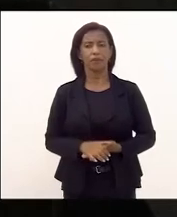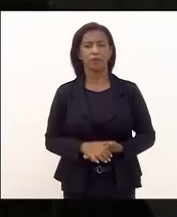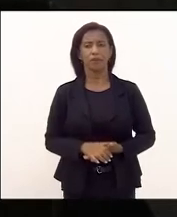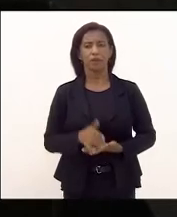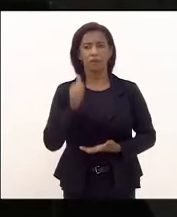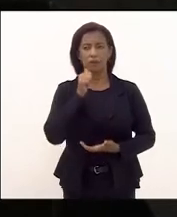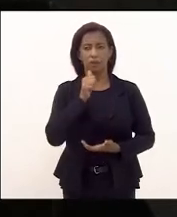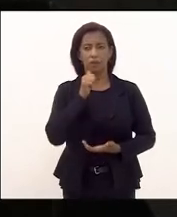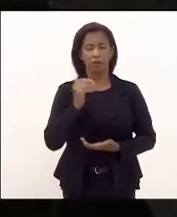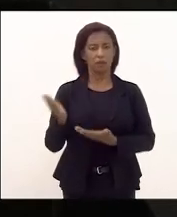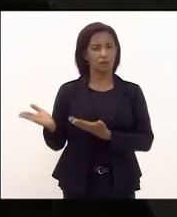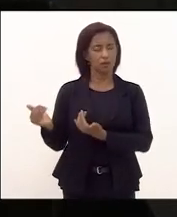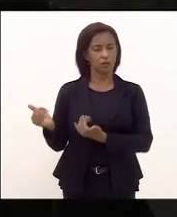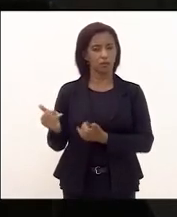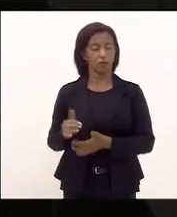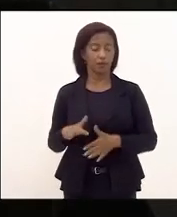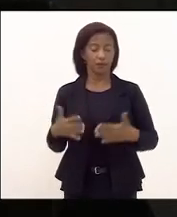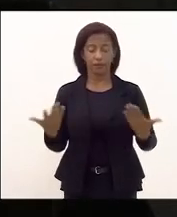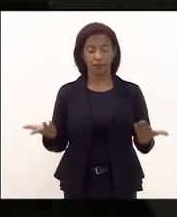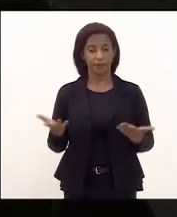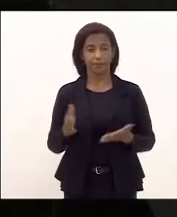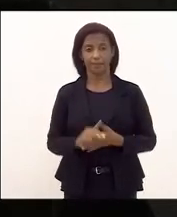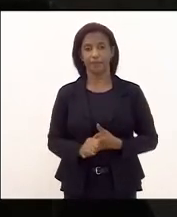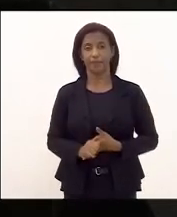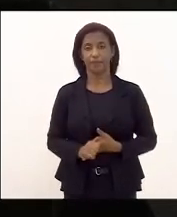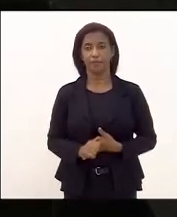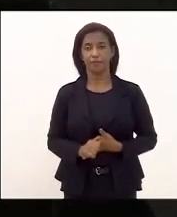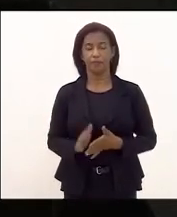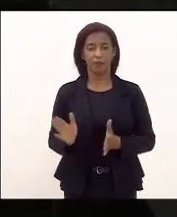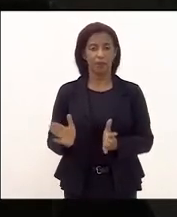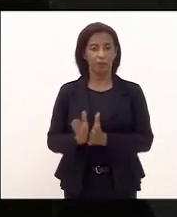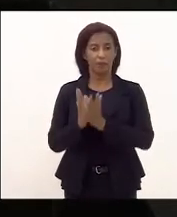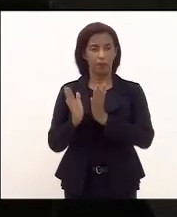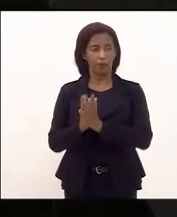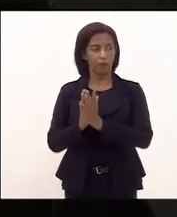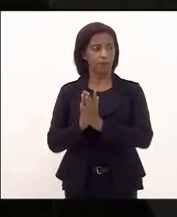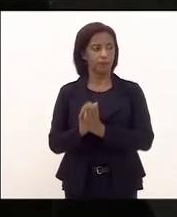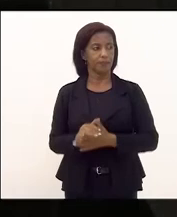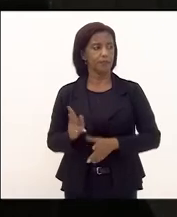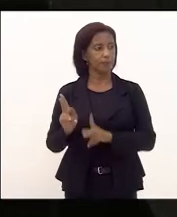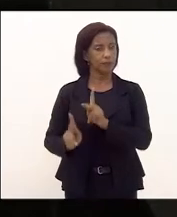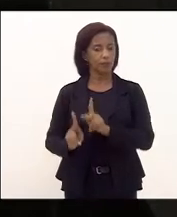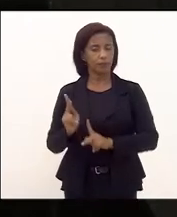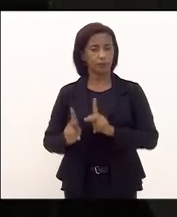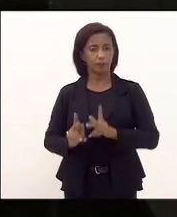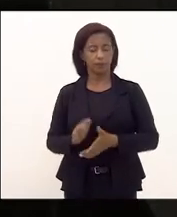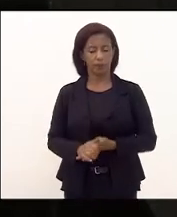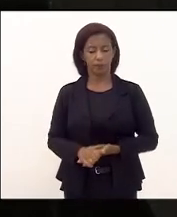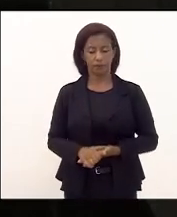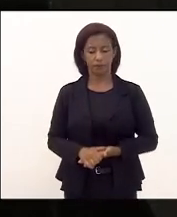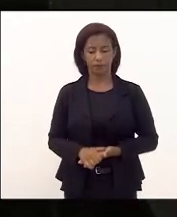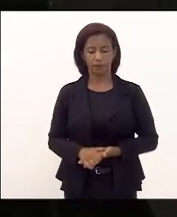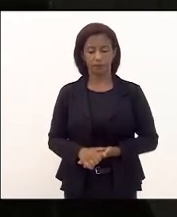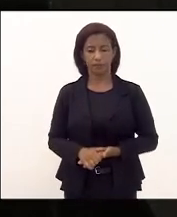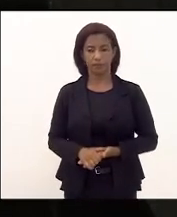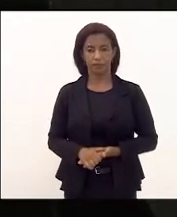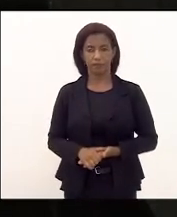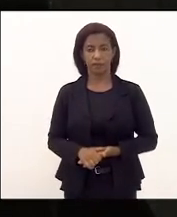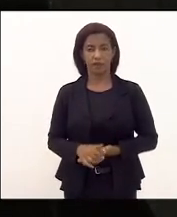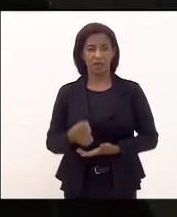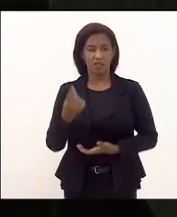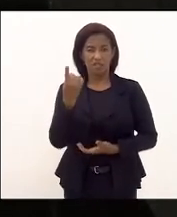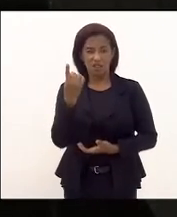para mulheres e adolescentes, enfim, pobres de origem popular. Então, assim, esse é um fio que eu